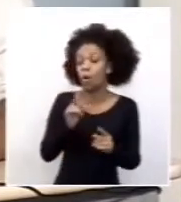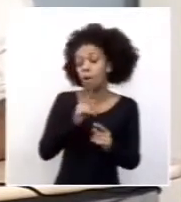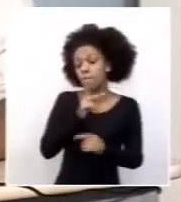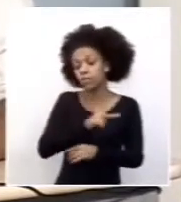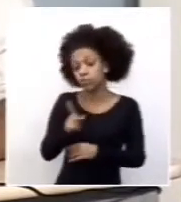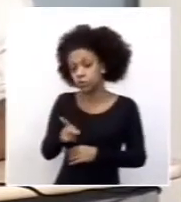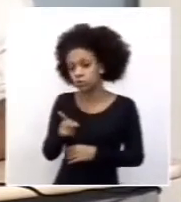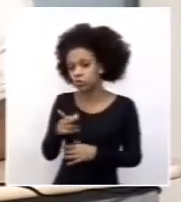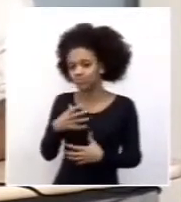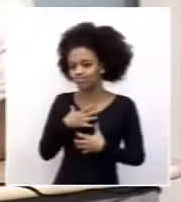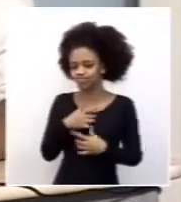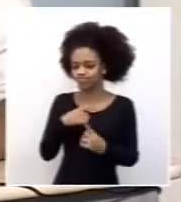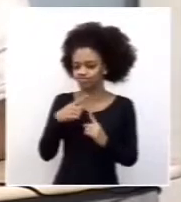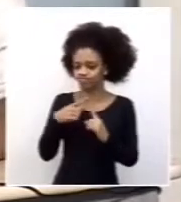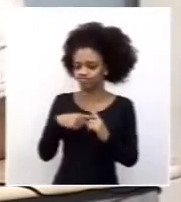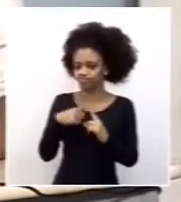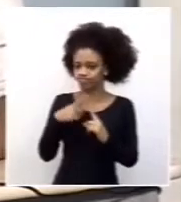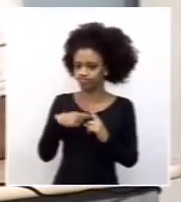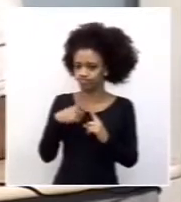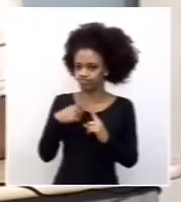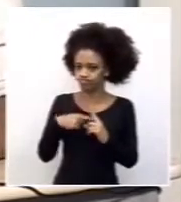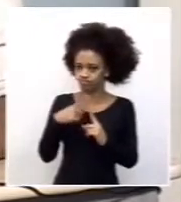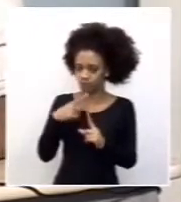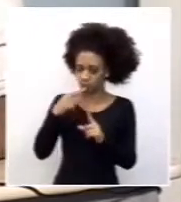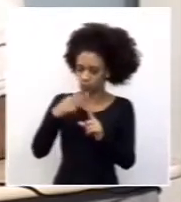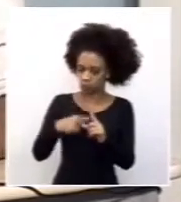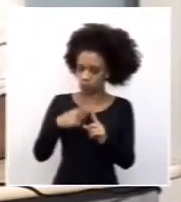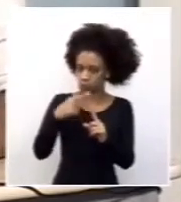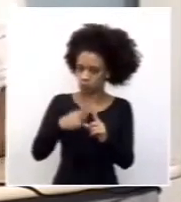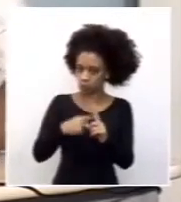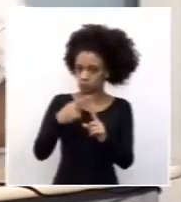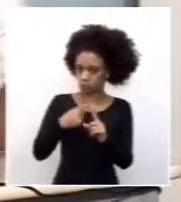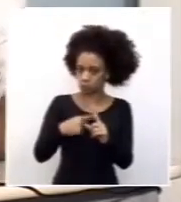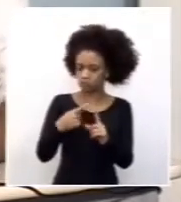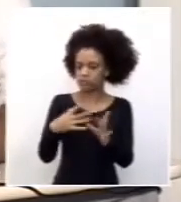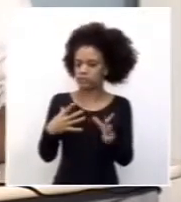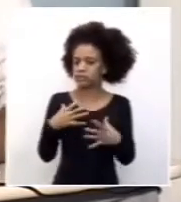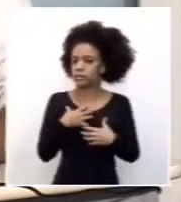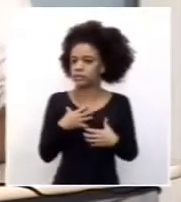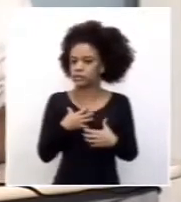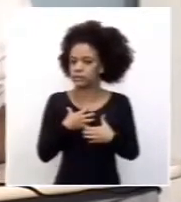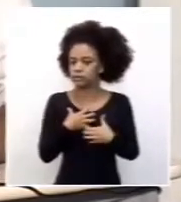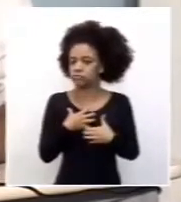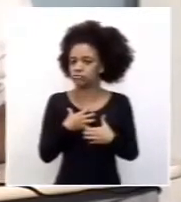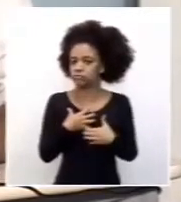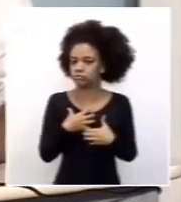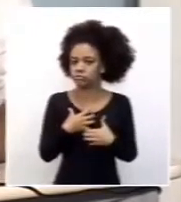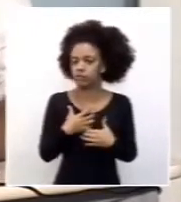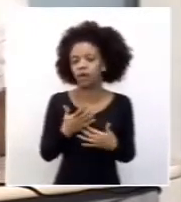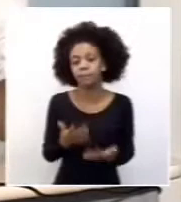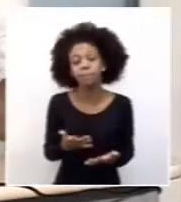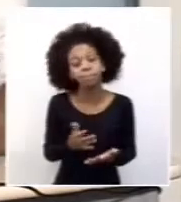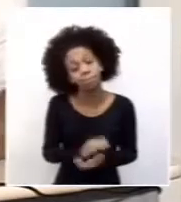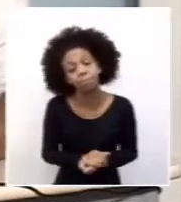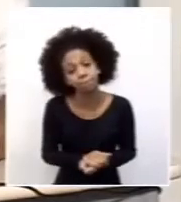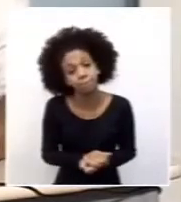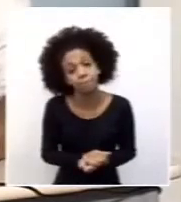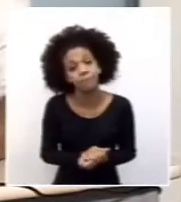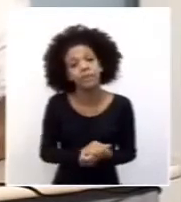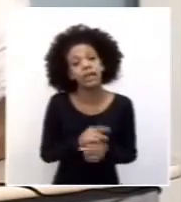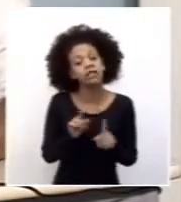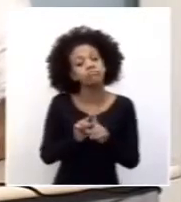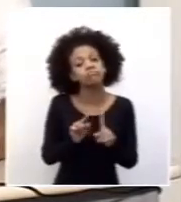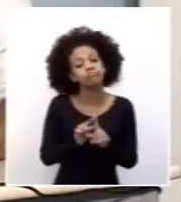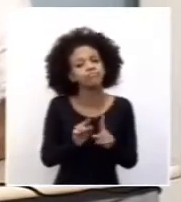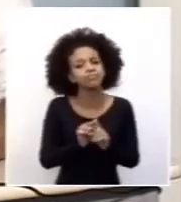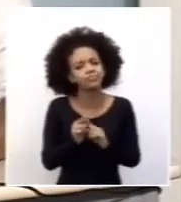essa competitividade e moderar, né, para que isso não exceda. Obviamente, a gente vê